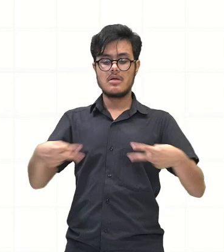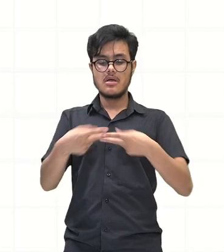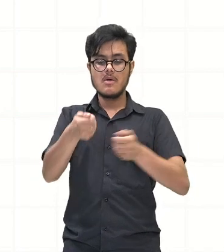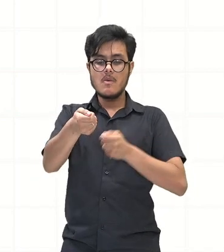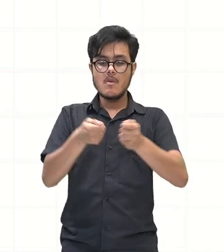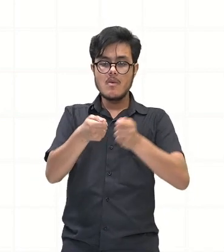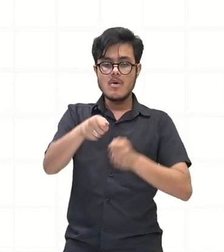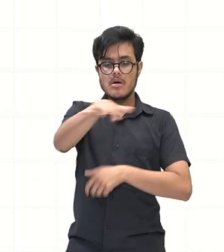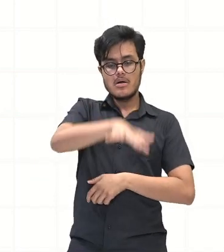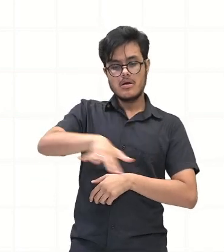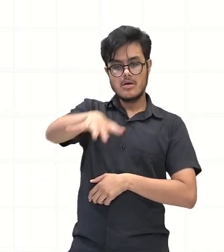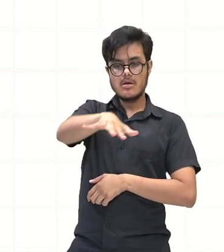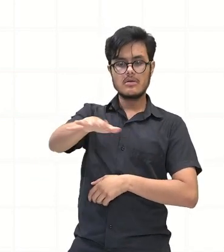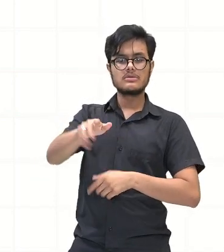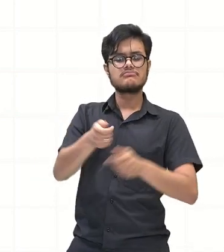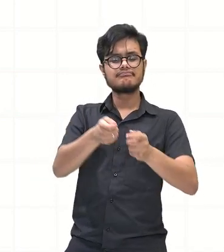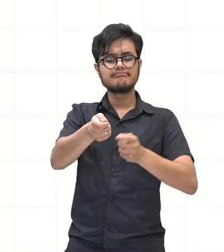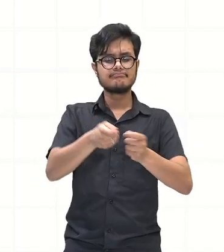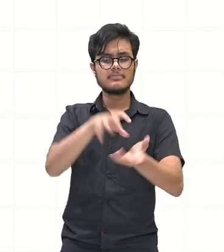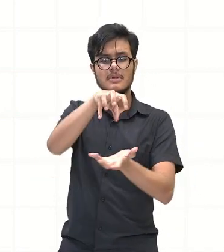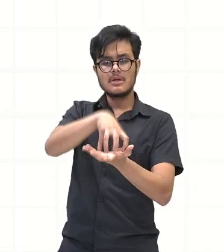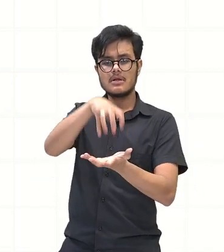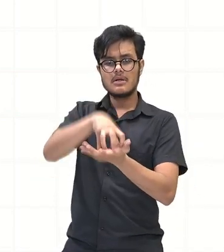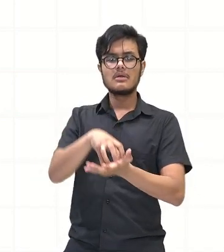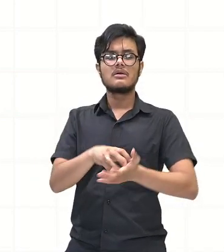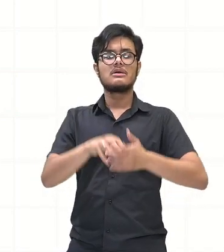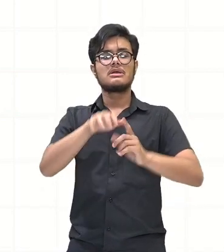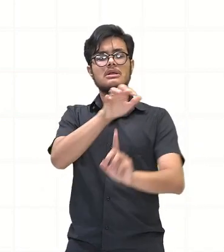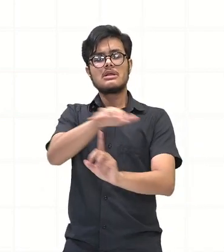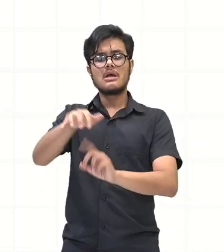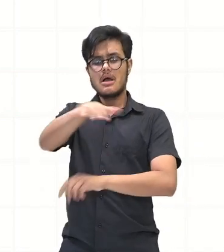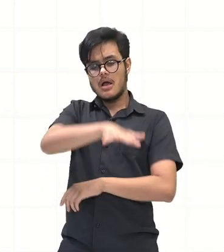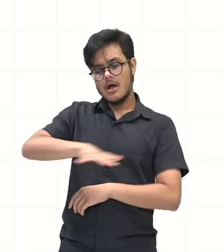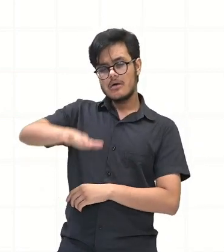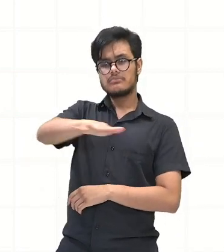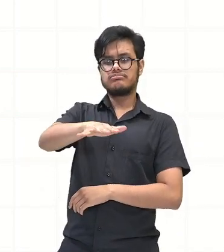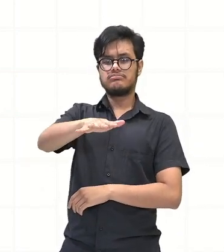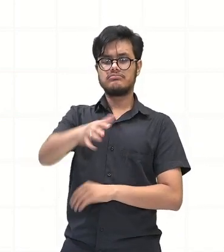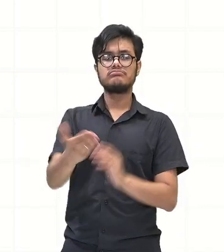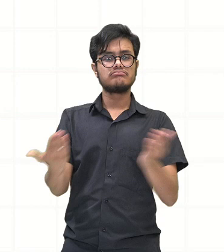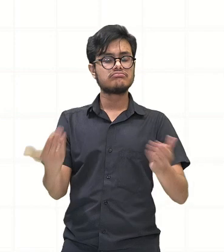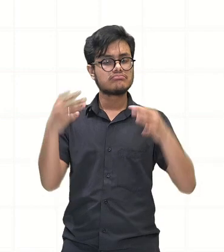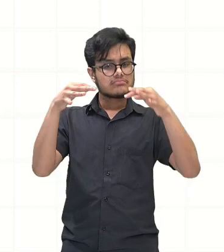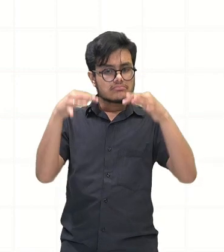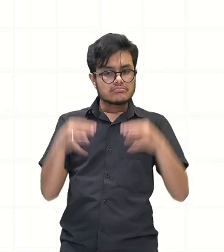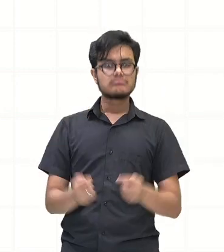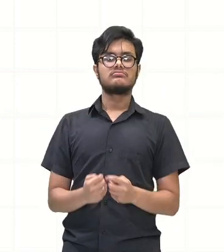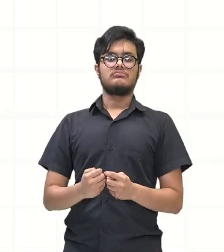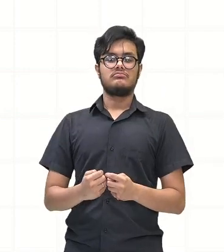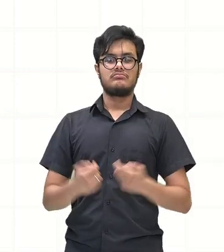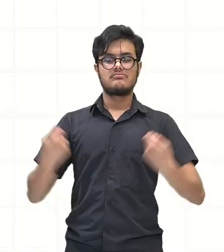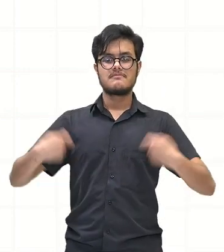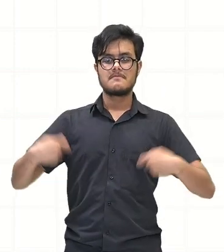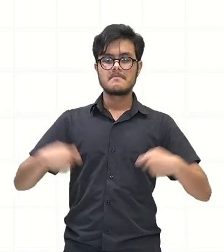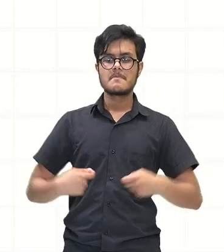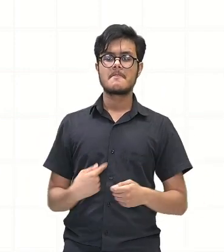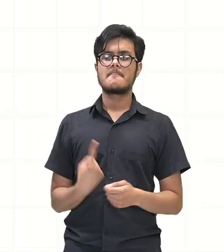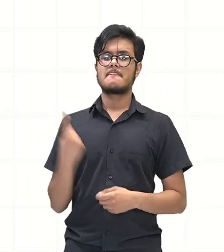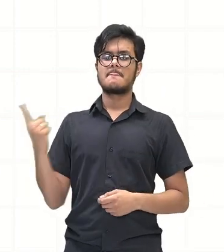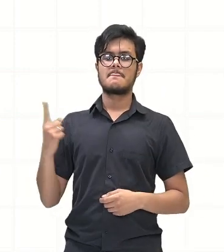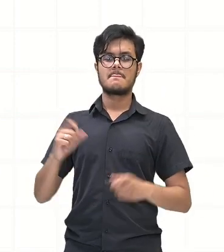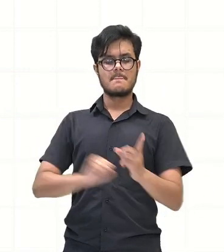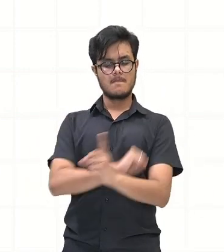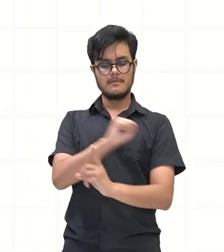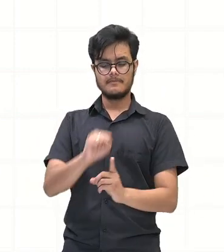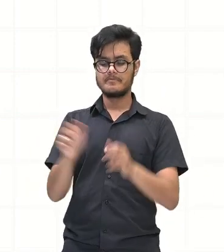para controlar as tribos com áreas de influência. Então, tudo isso vai servir para poder ali confirmar o